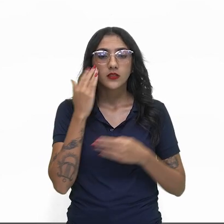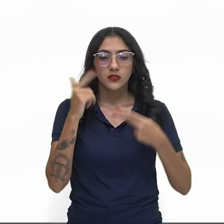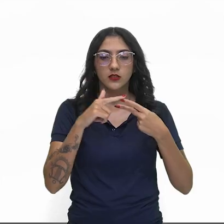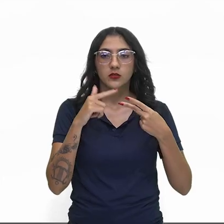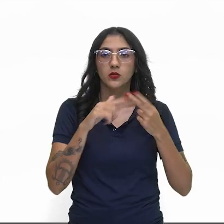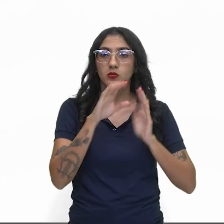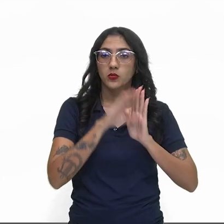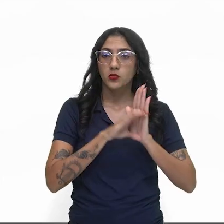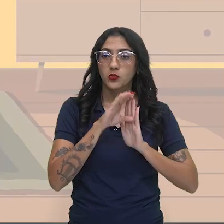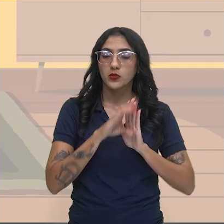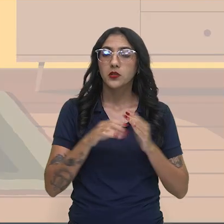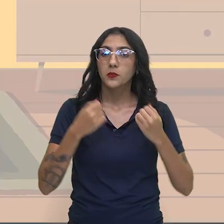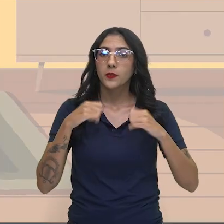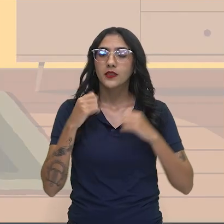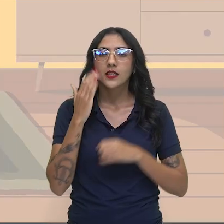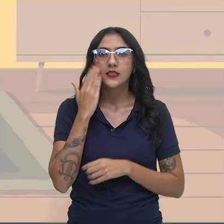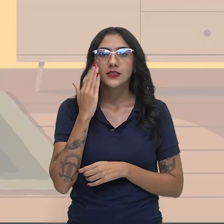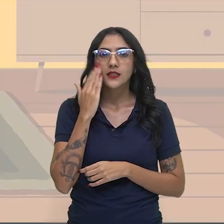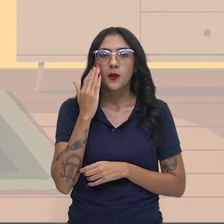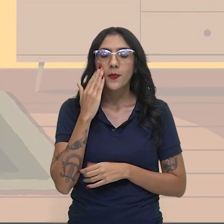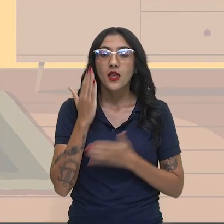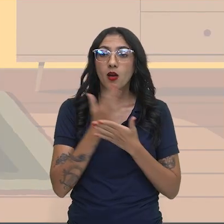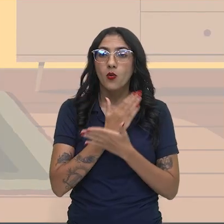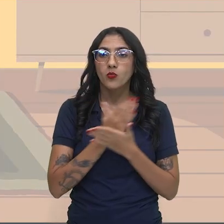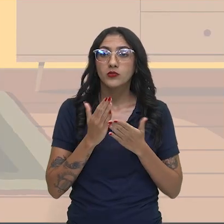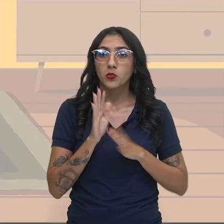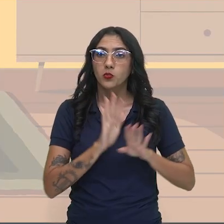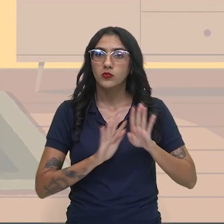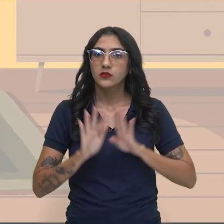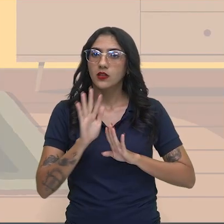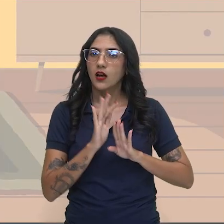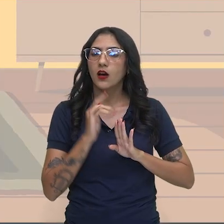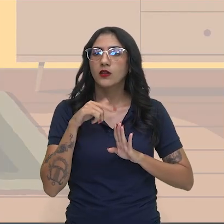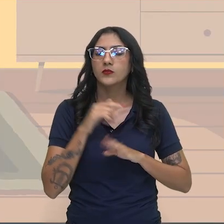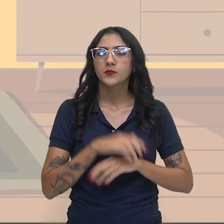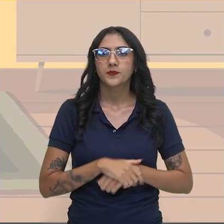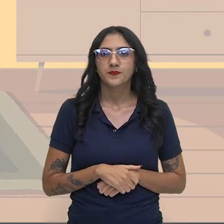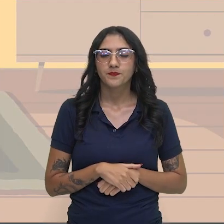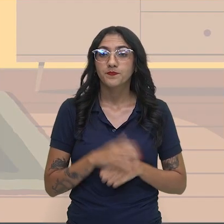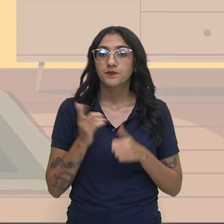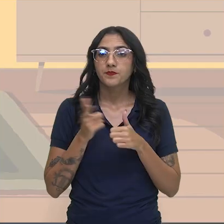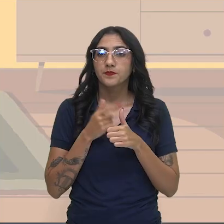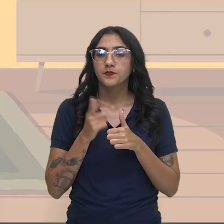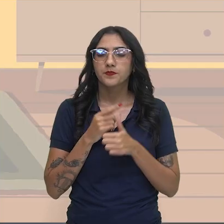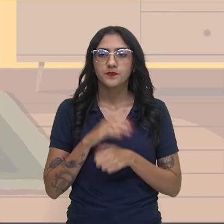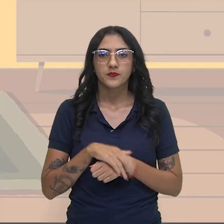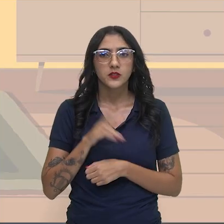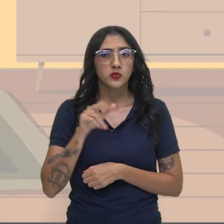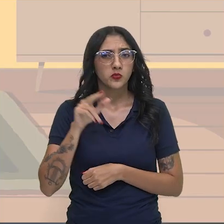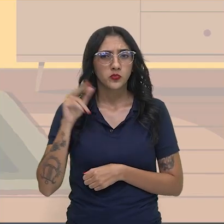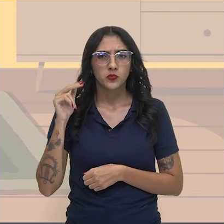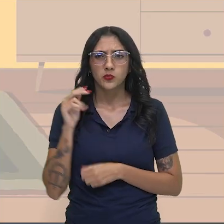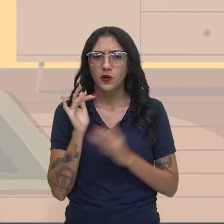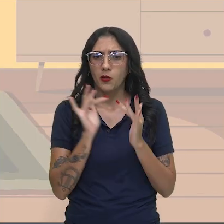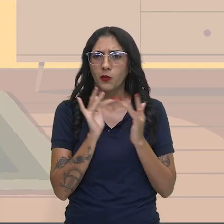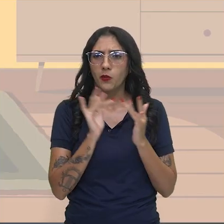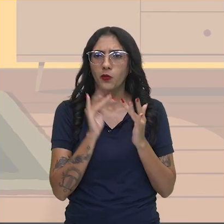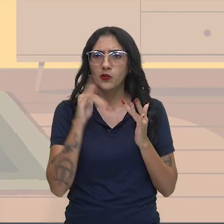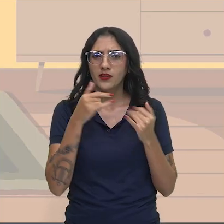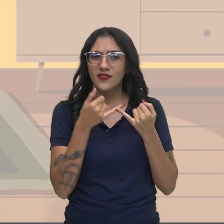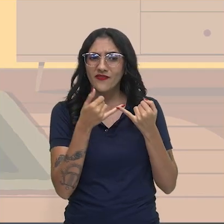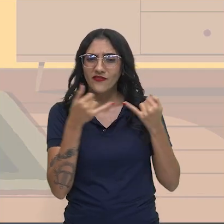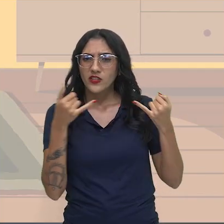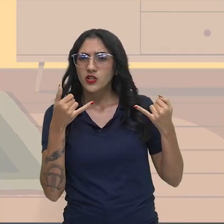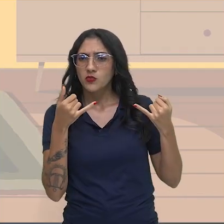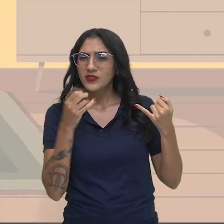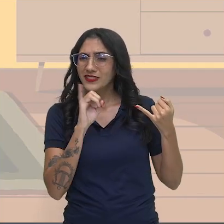ter cuidados com os circuitos elétricos. Primeiro deles, nunca mexer em fios